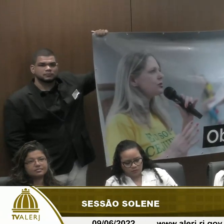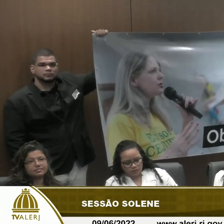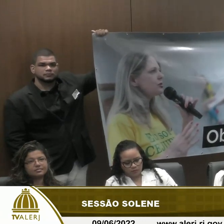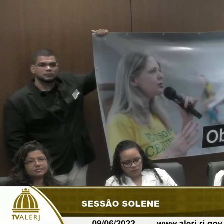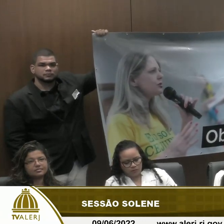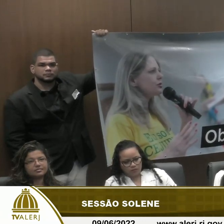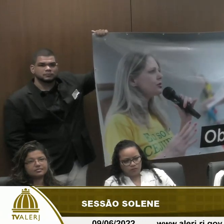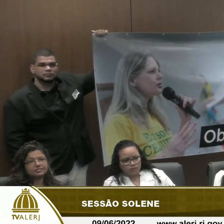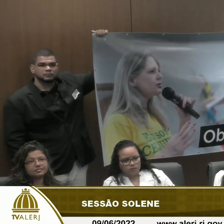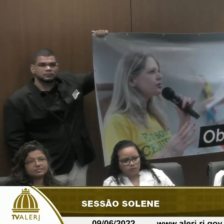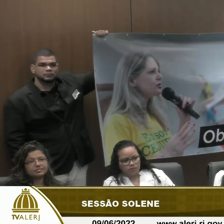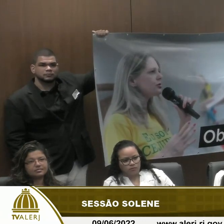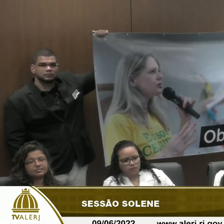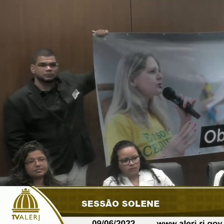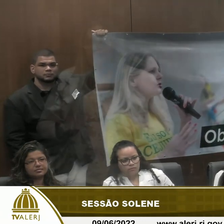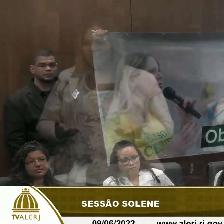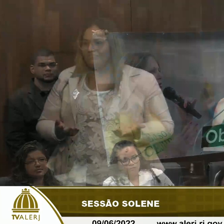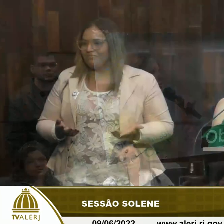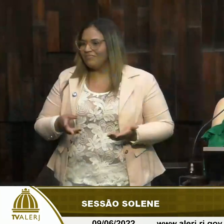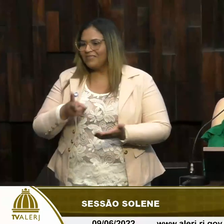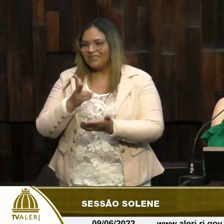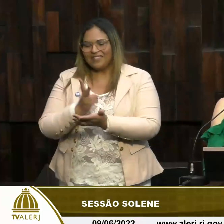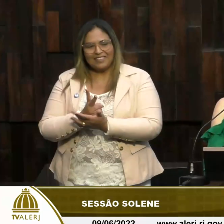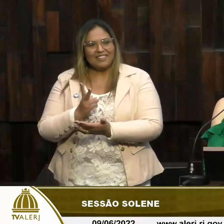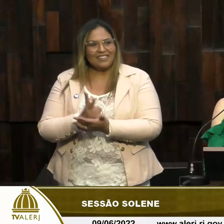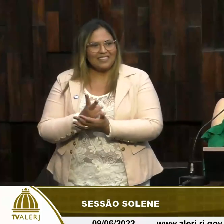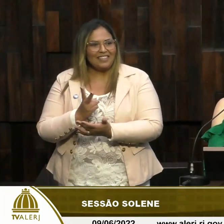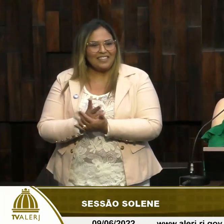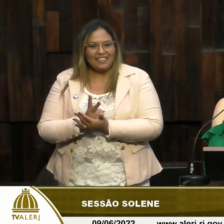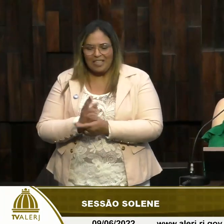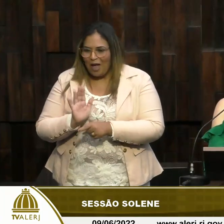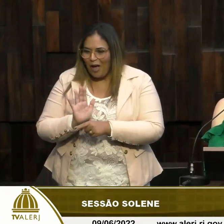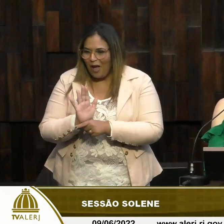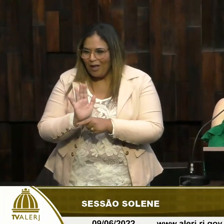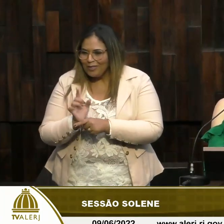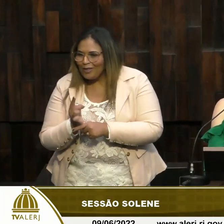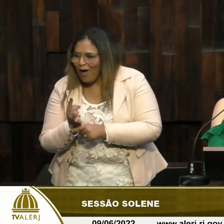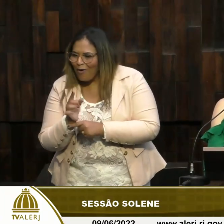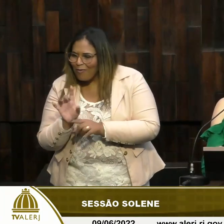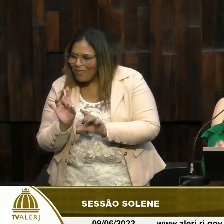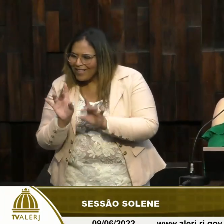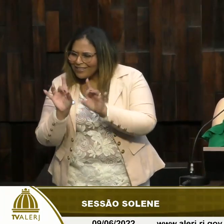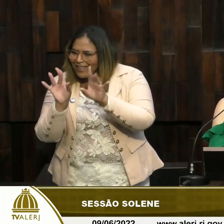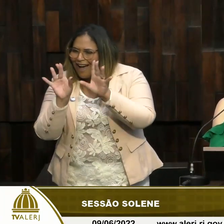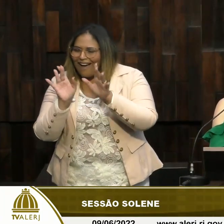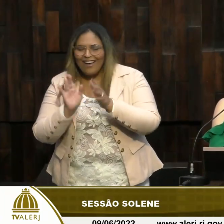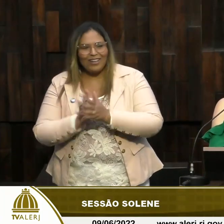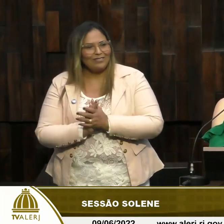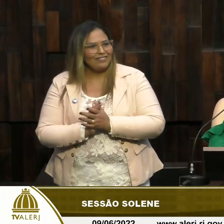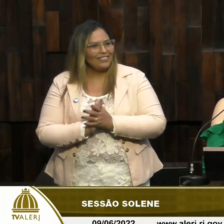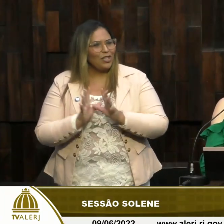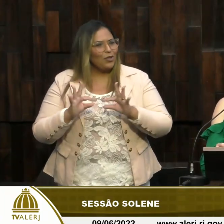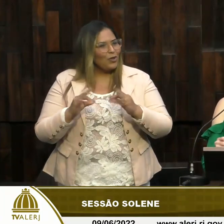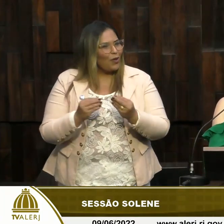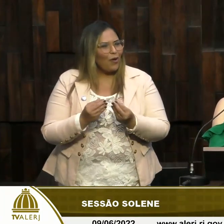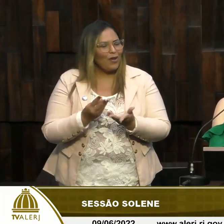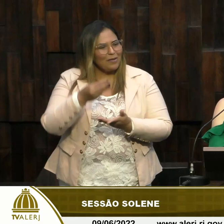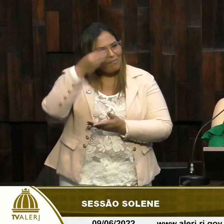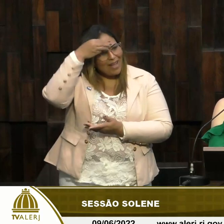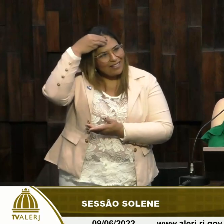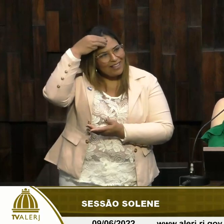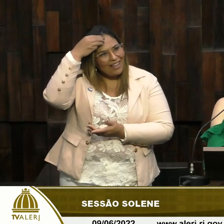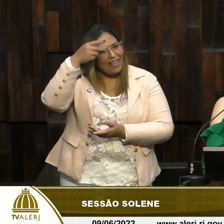todos acabam adotando um concurseiro. Todos os professores fazem isso. Todos são seus padrinhos,